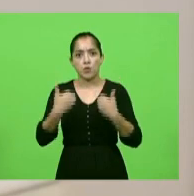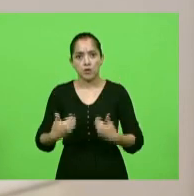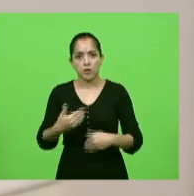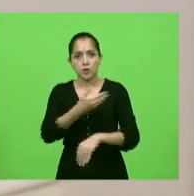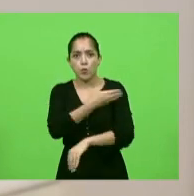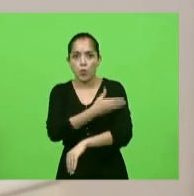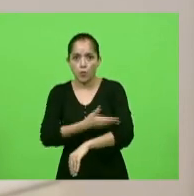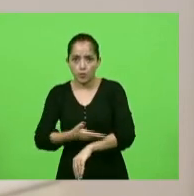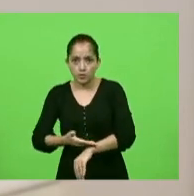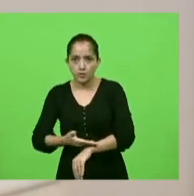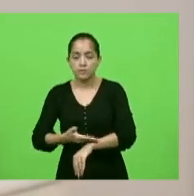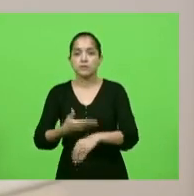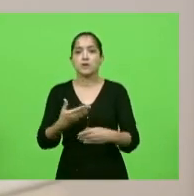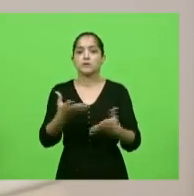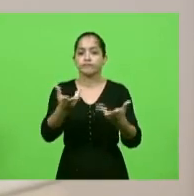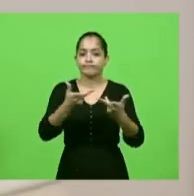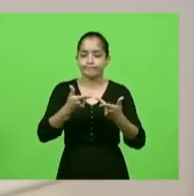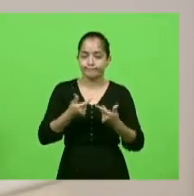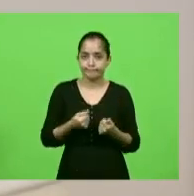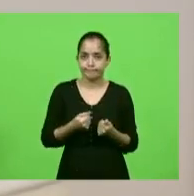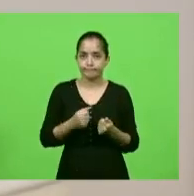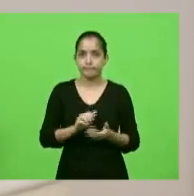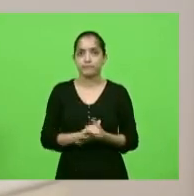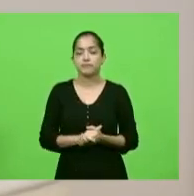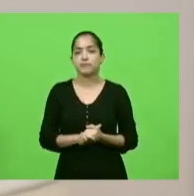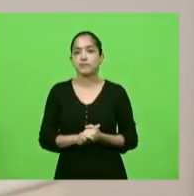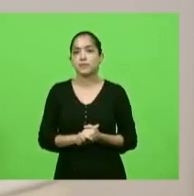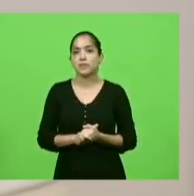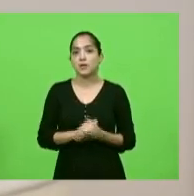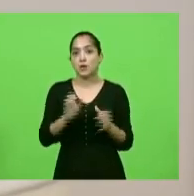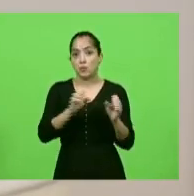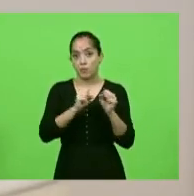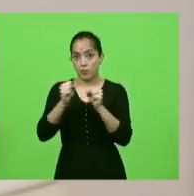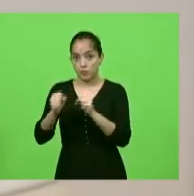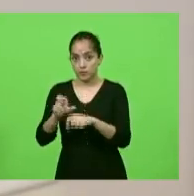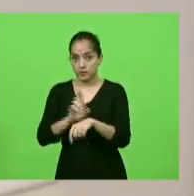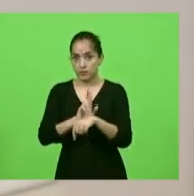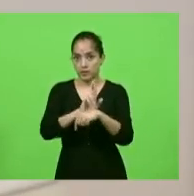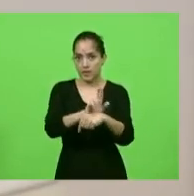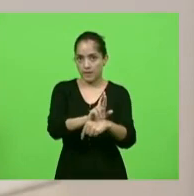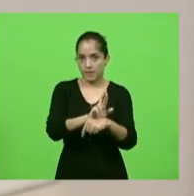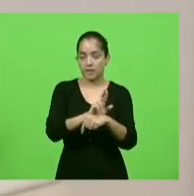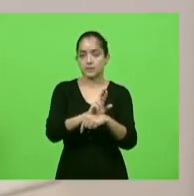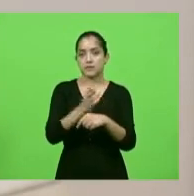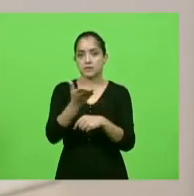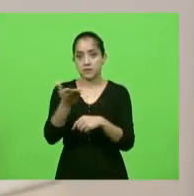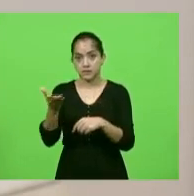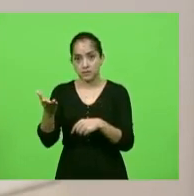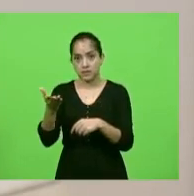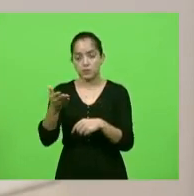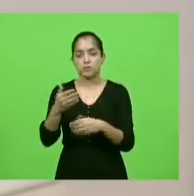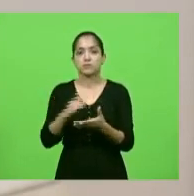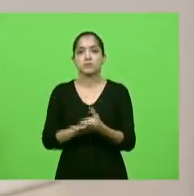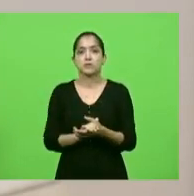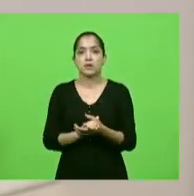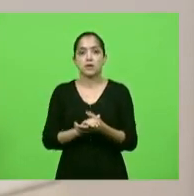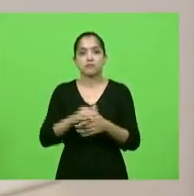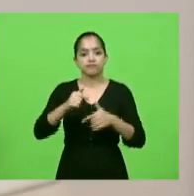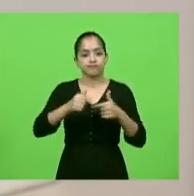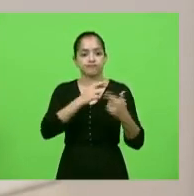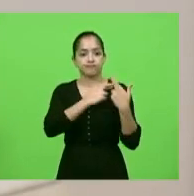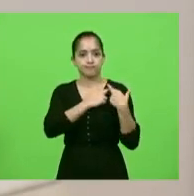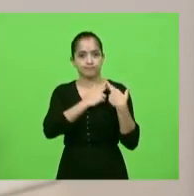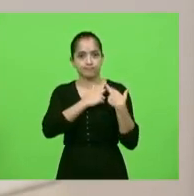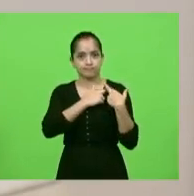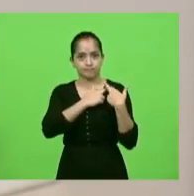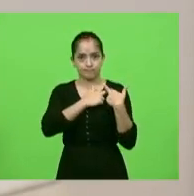e eficiência. O poder de representação conferido aos governantes os obriga à prestação de contas